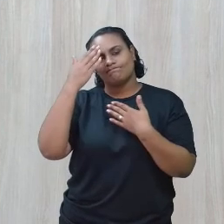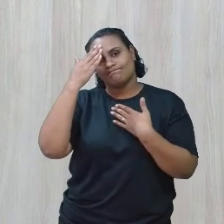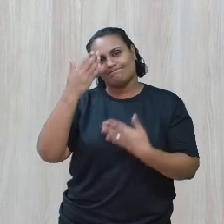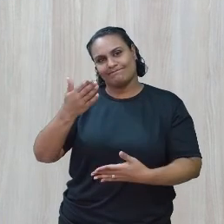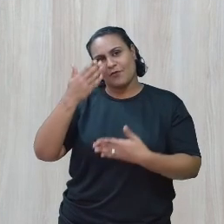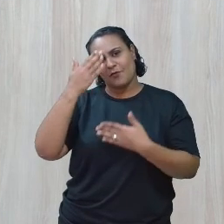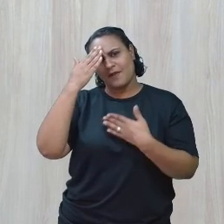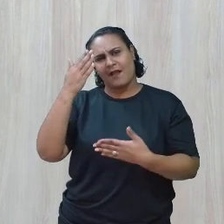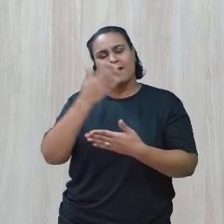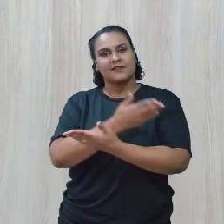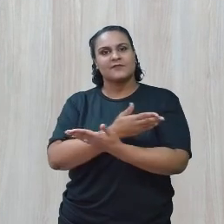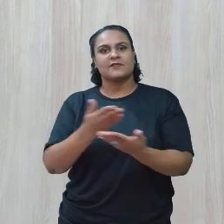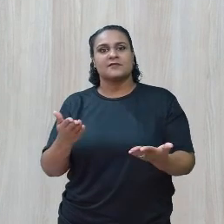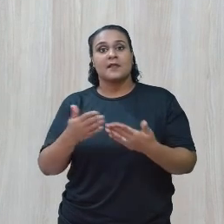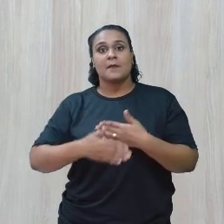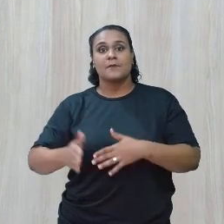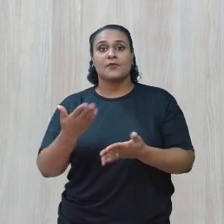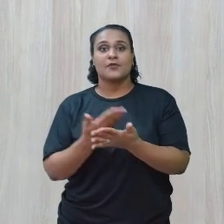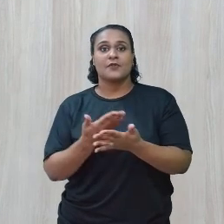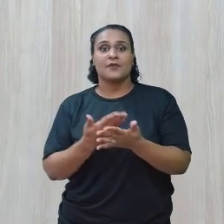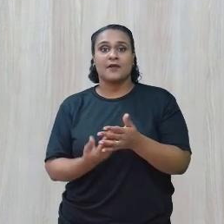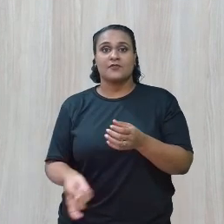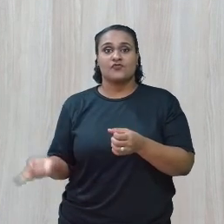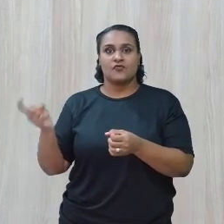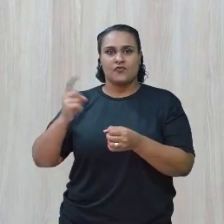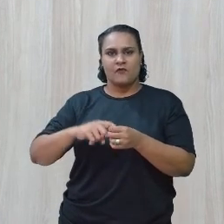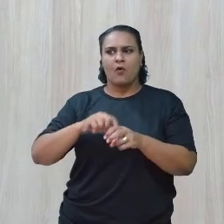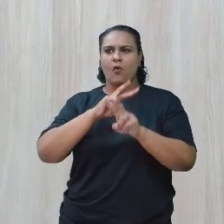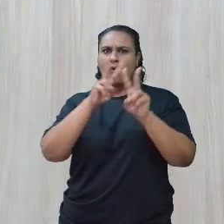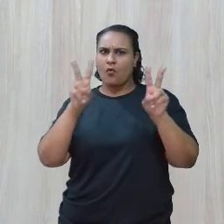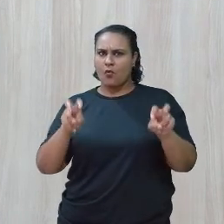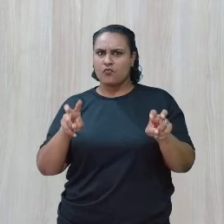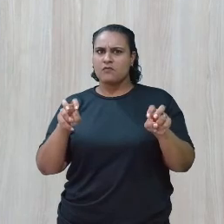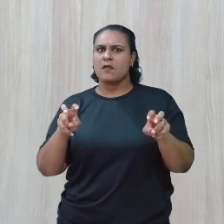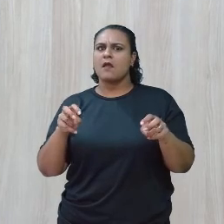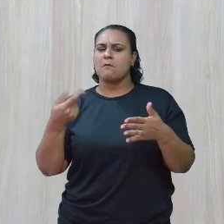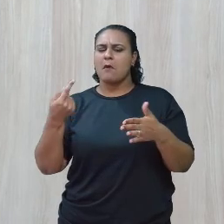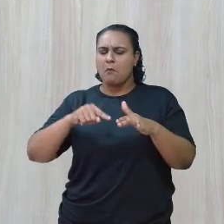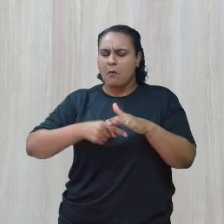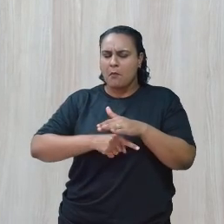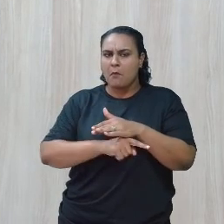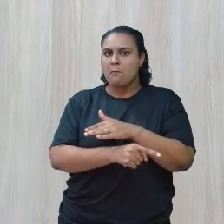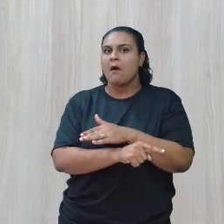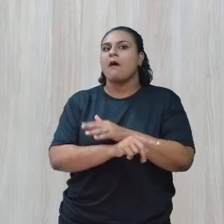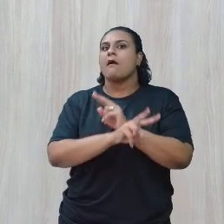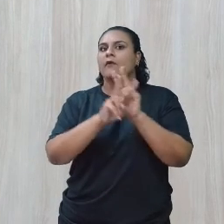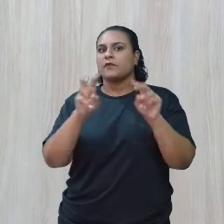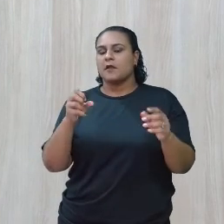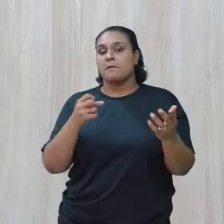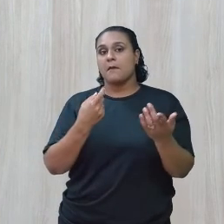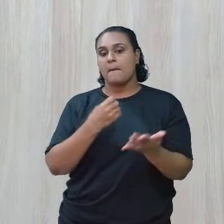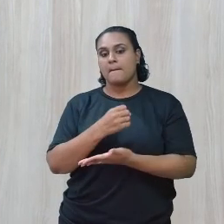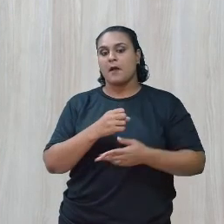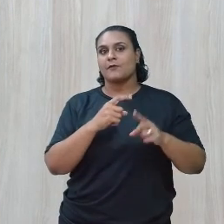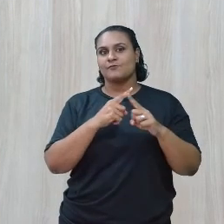a todos e na próxima aula a gente volta com esse tema, ampliando um pouco mais a ideia de princípio